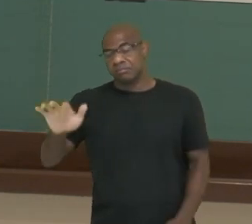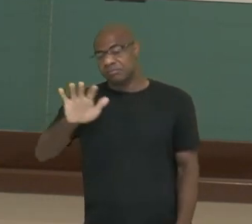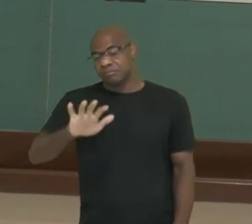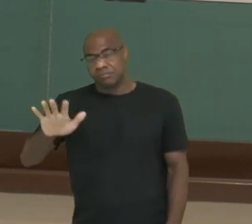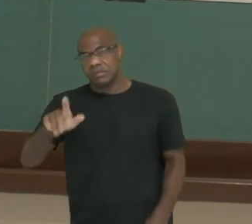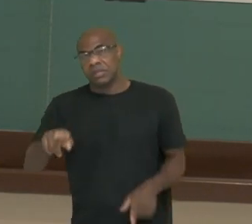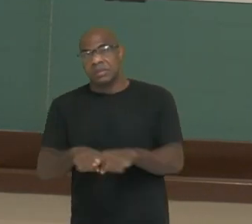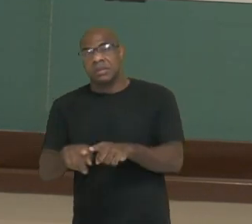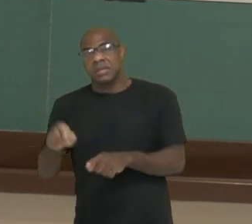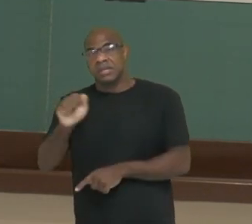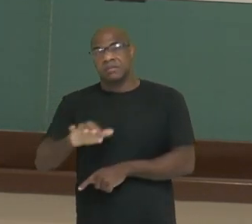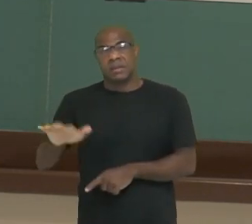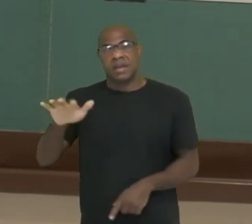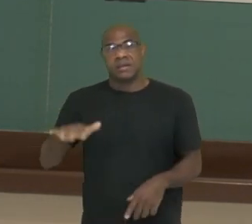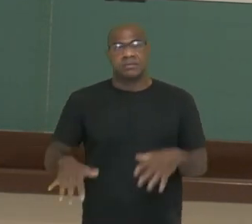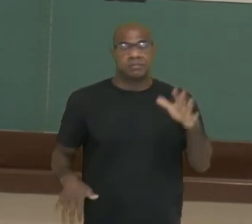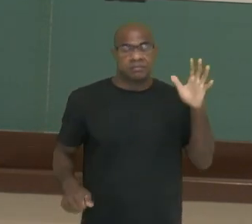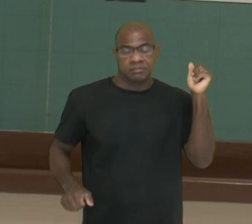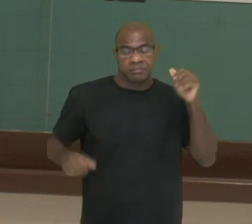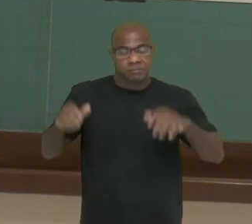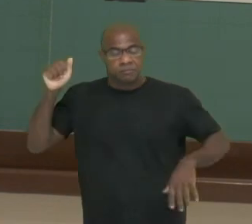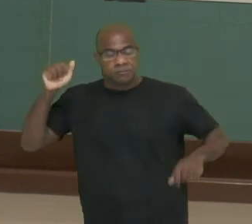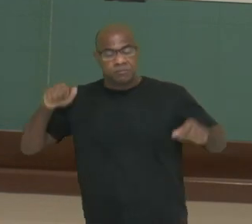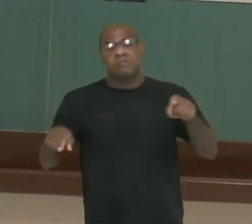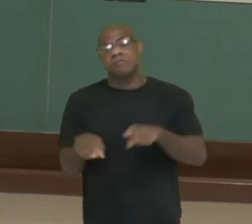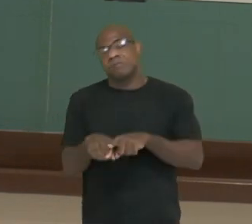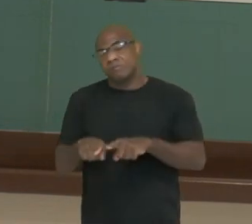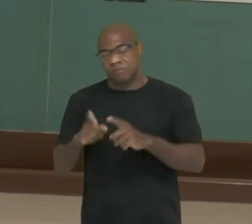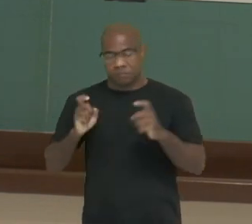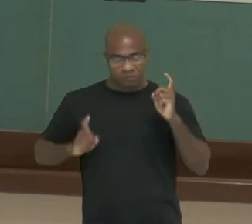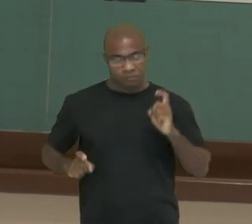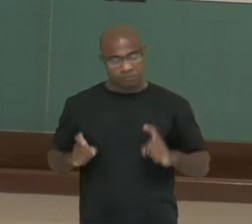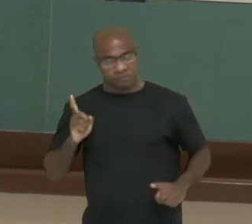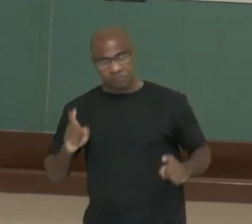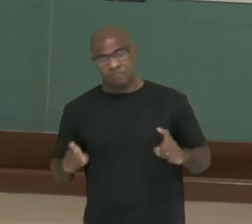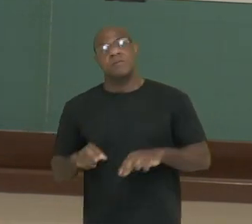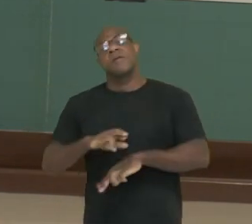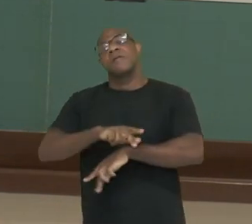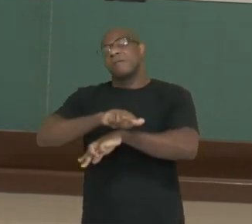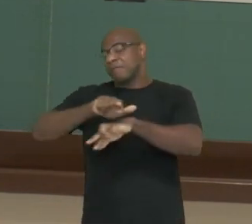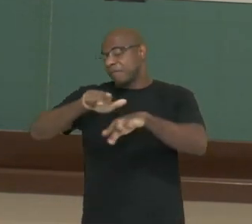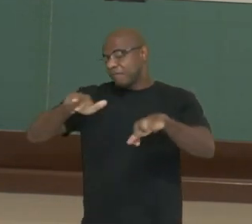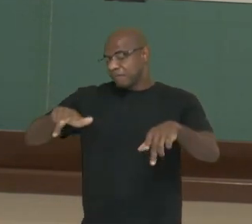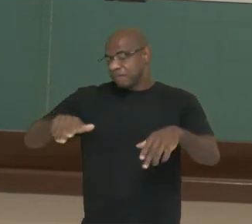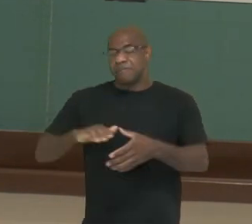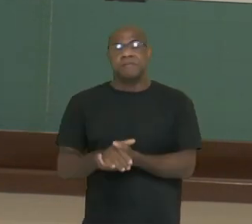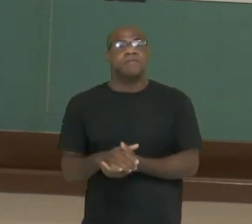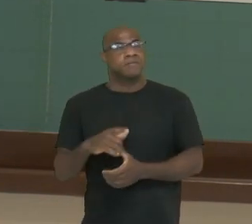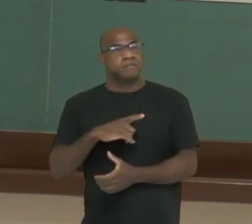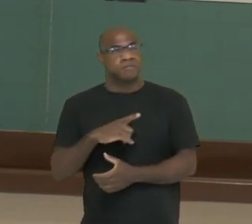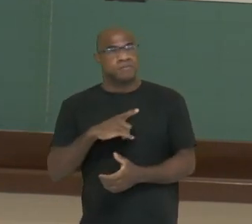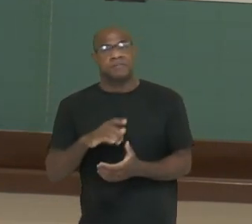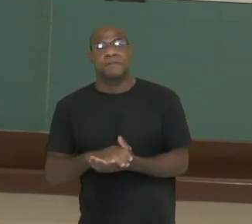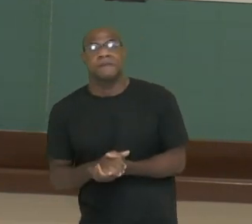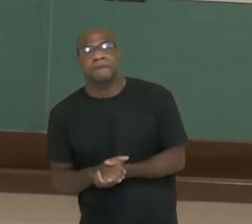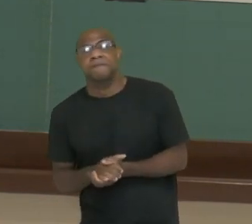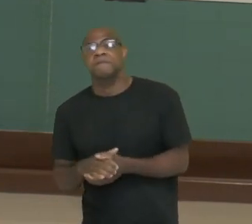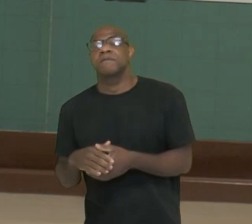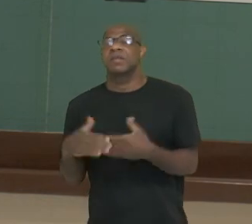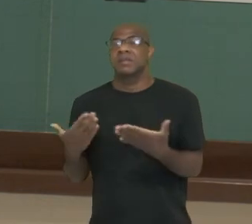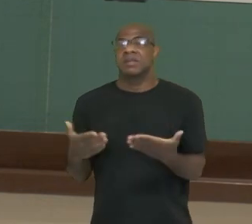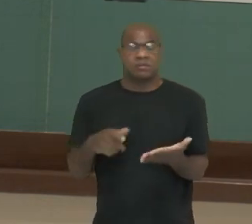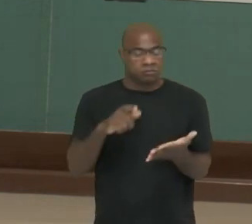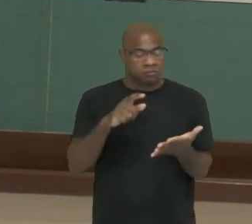notícias impressas para trazer a notícia para o público de diversas maneiras, né? Com leituras cruzadas ou com o que não foi escrito